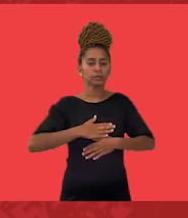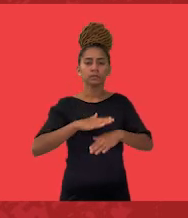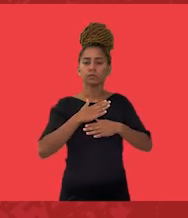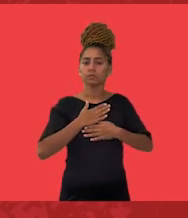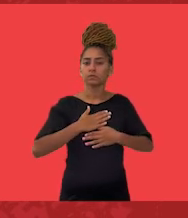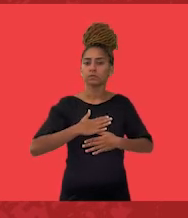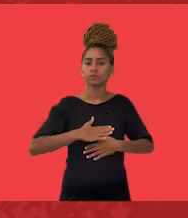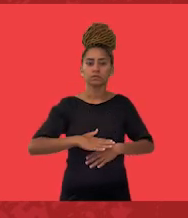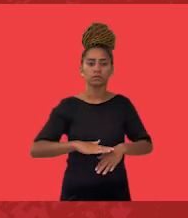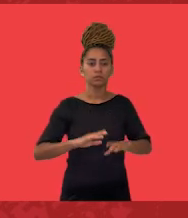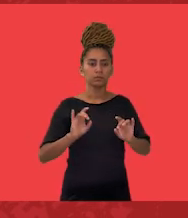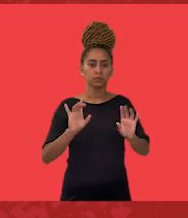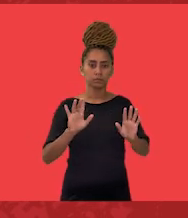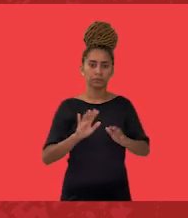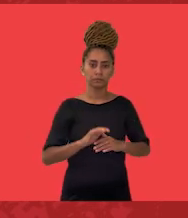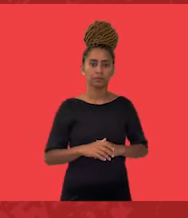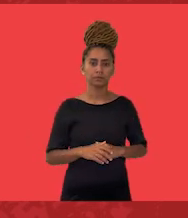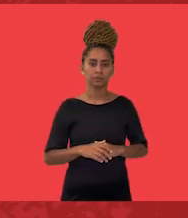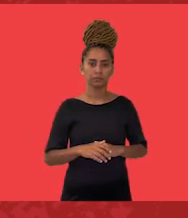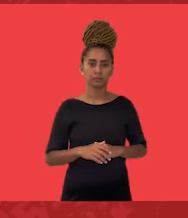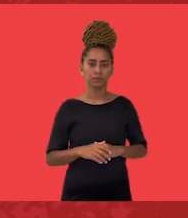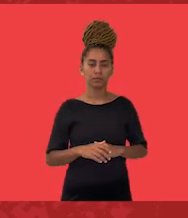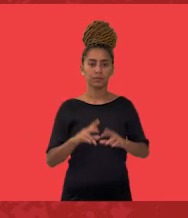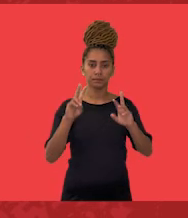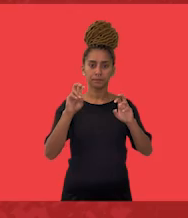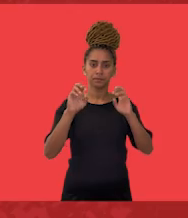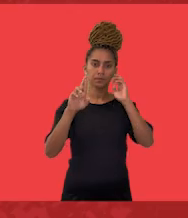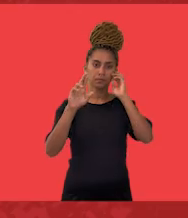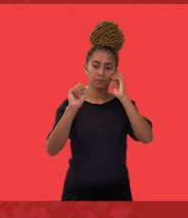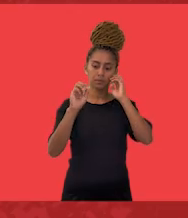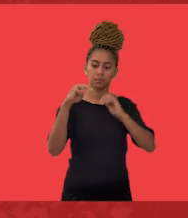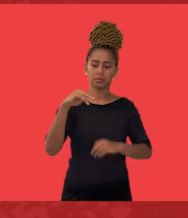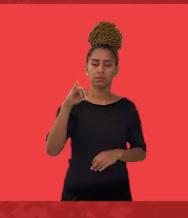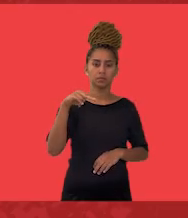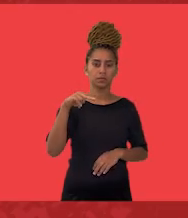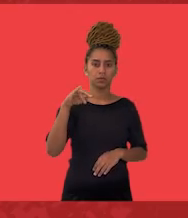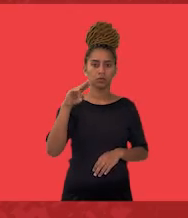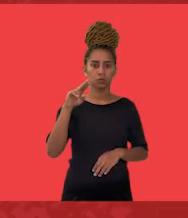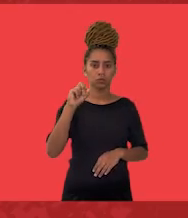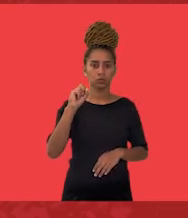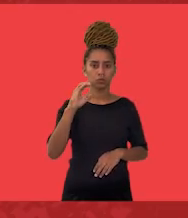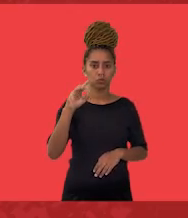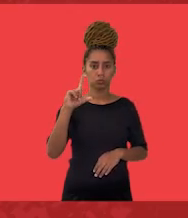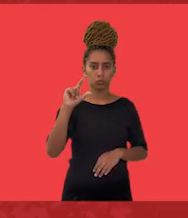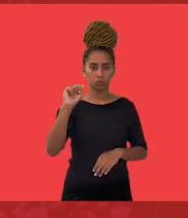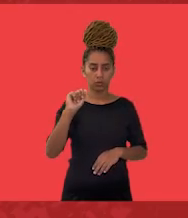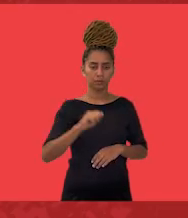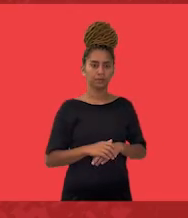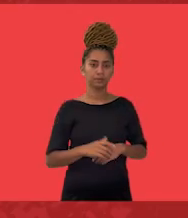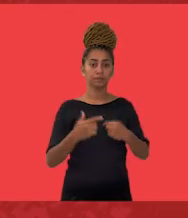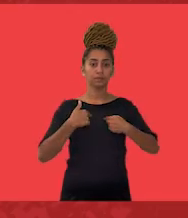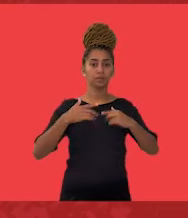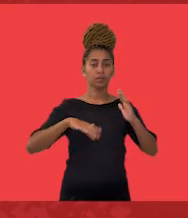lado, um livro. Na página 271, uma frase me alcança.